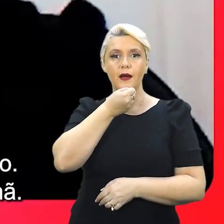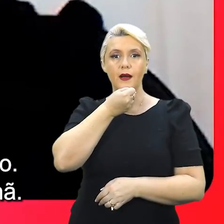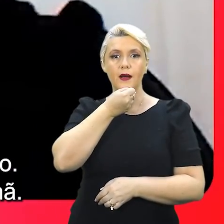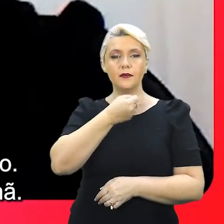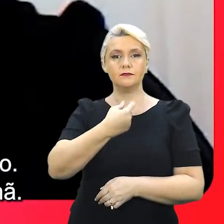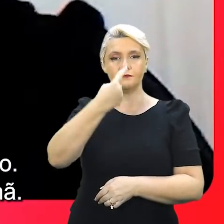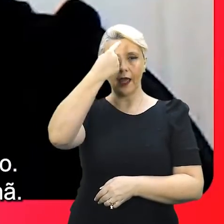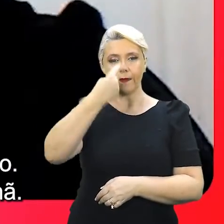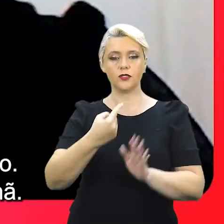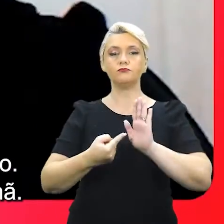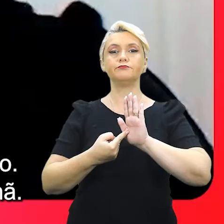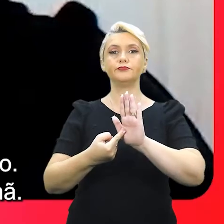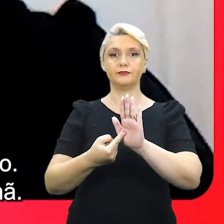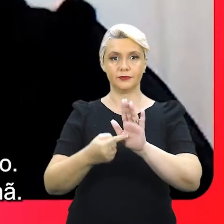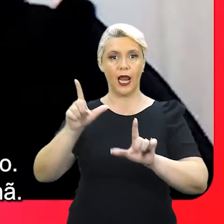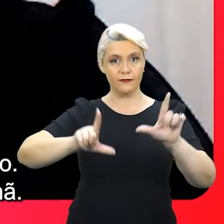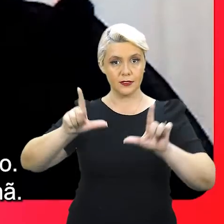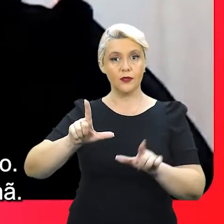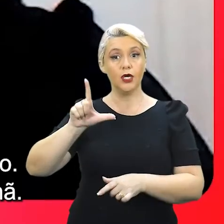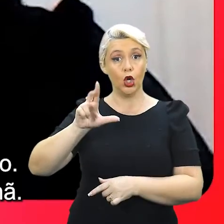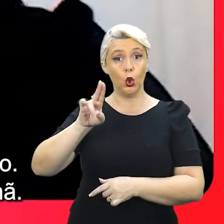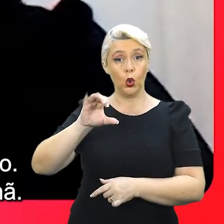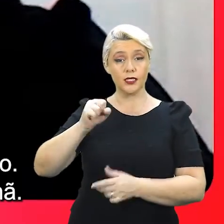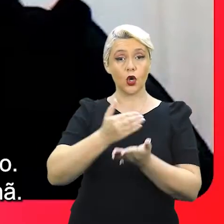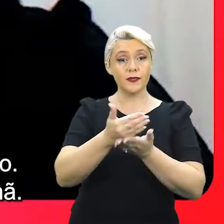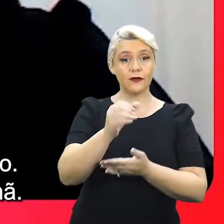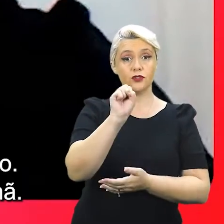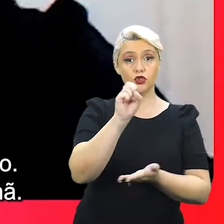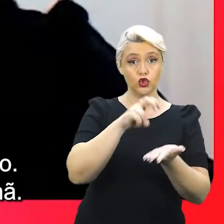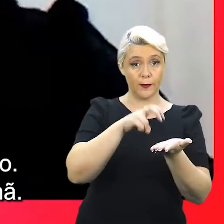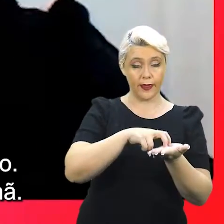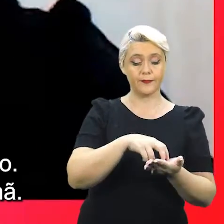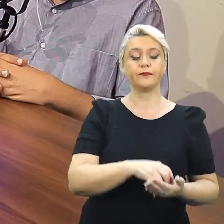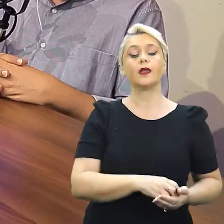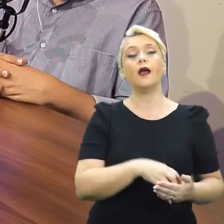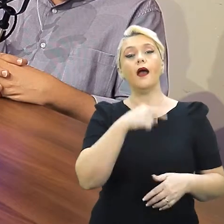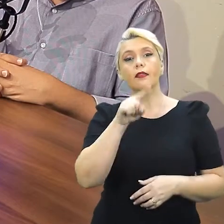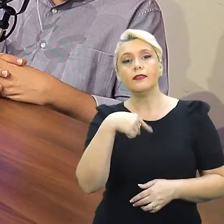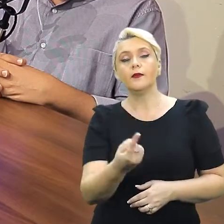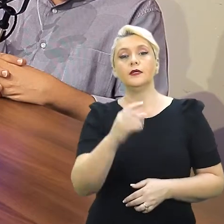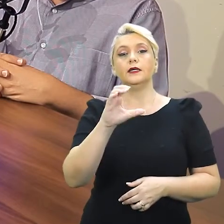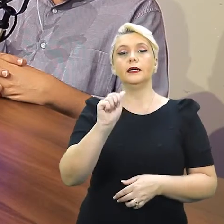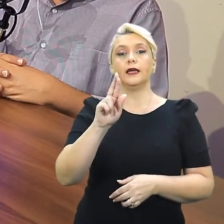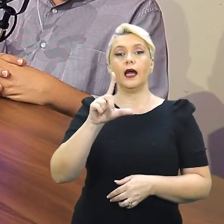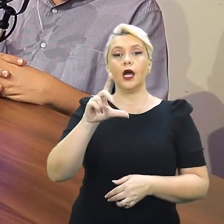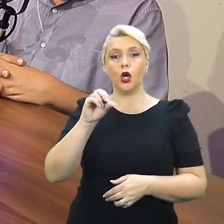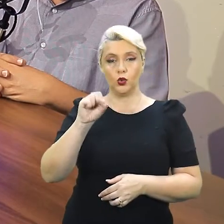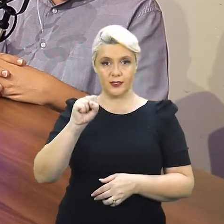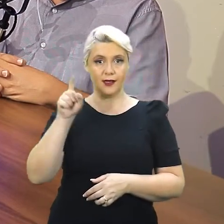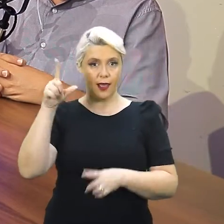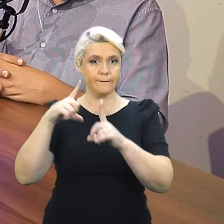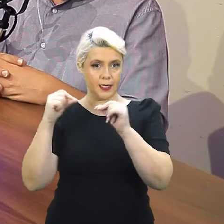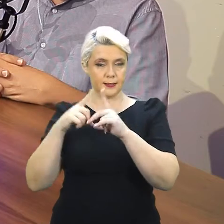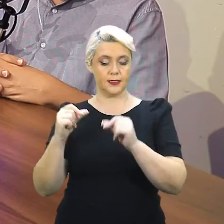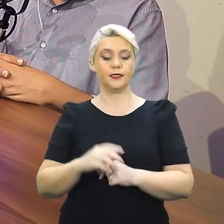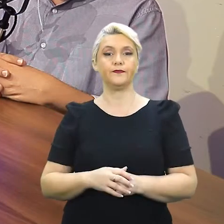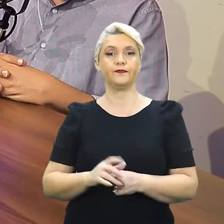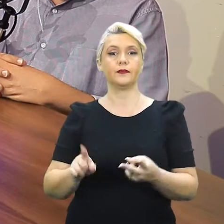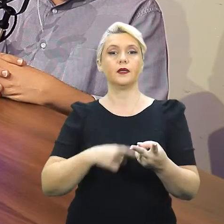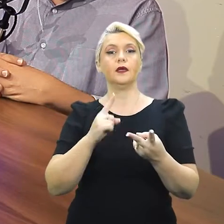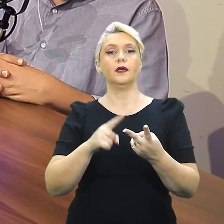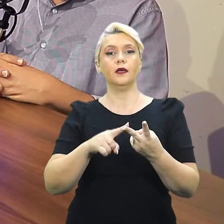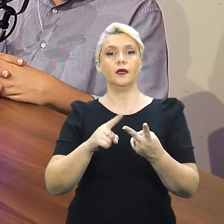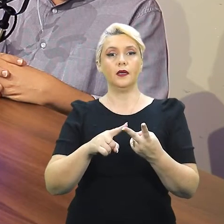para cobrir a imagem na matéria de televisão. Lucas Mendes começava às 8 da manhã. Aí vinha Carlos Nascimento, de